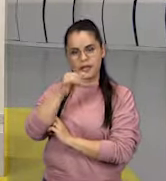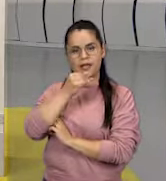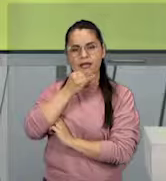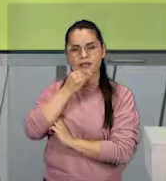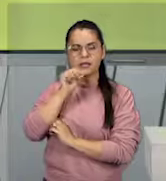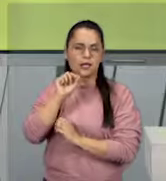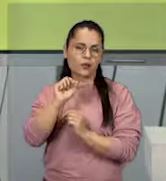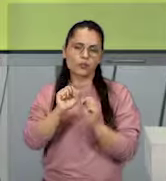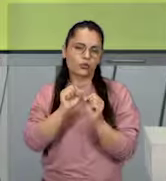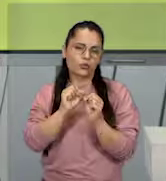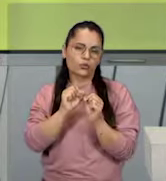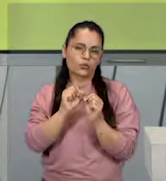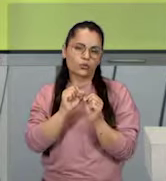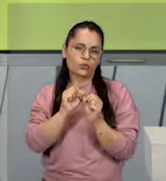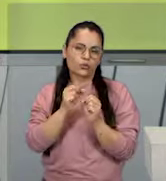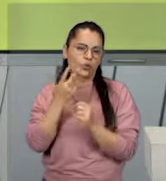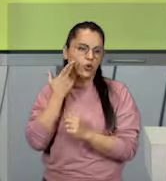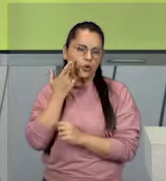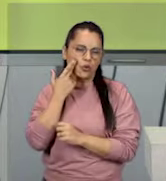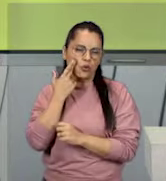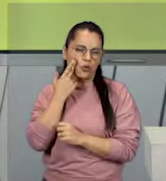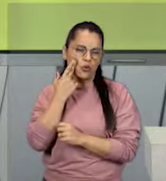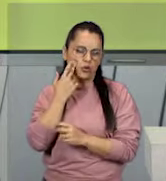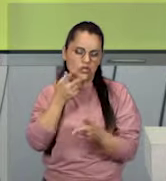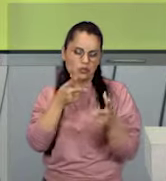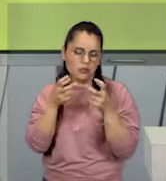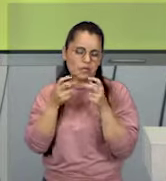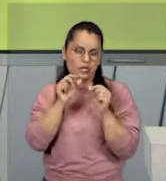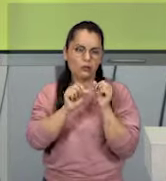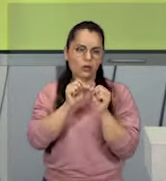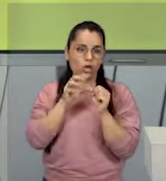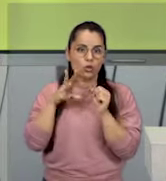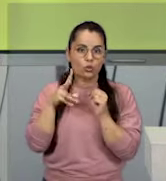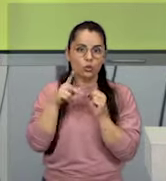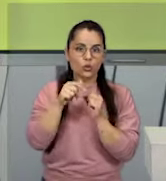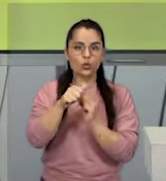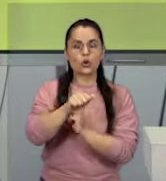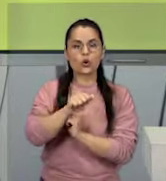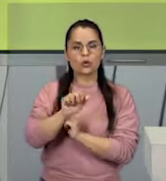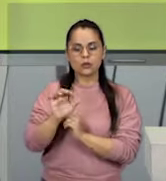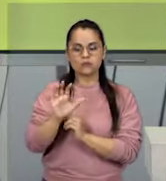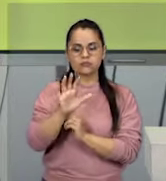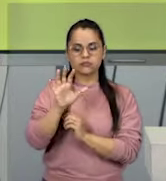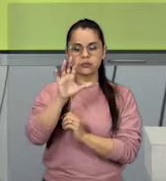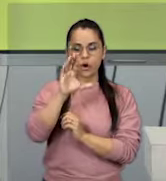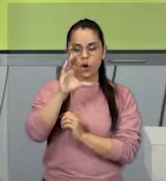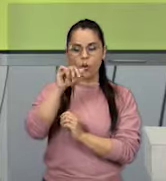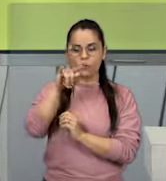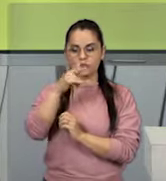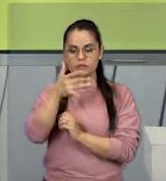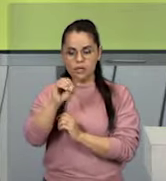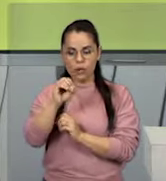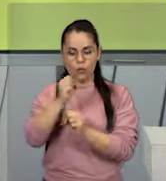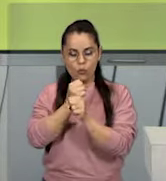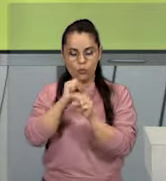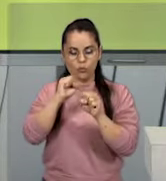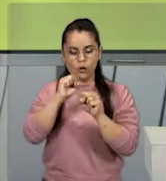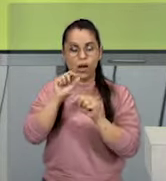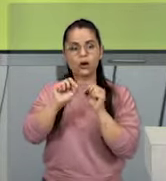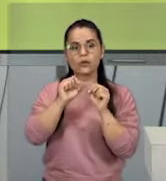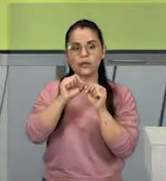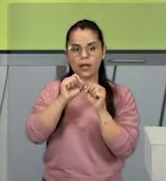muito muito comum o nosso dia a dia toda reação de combustão em toda toda reação de explosão